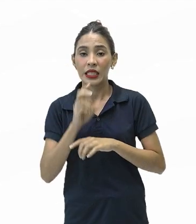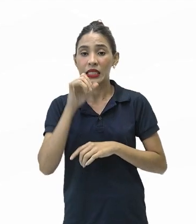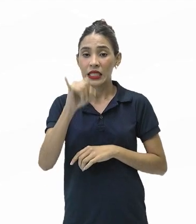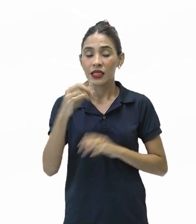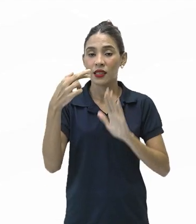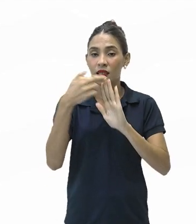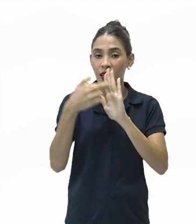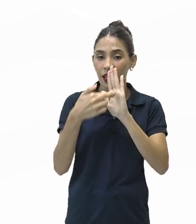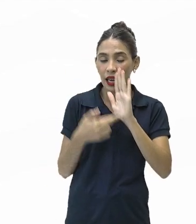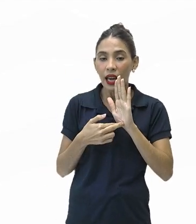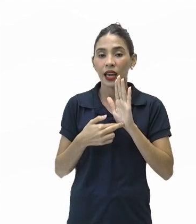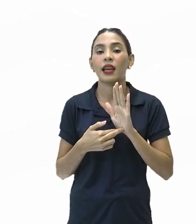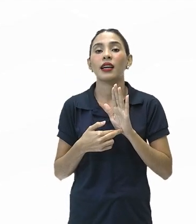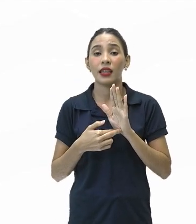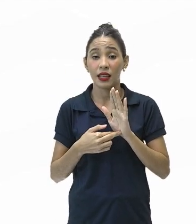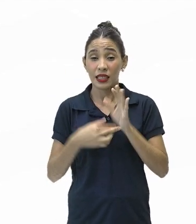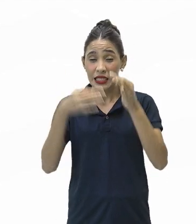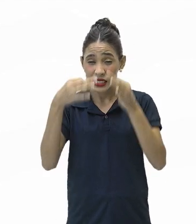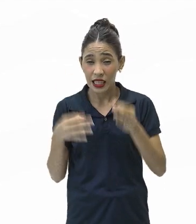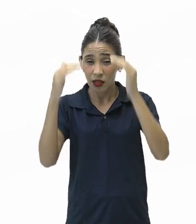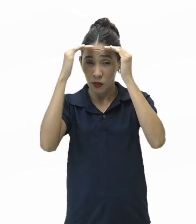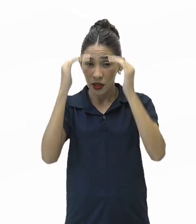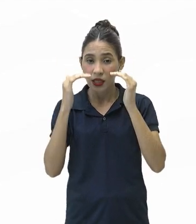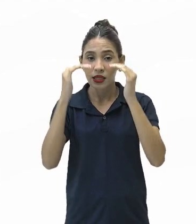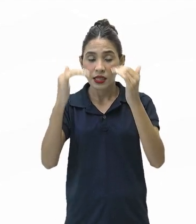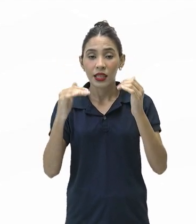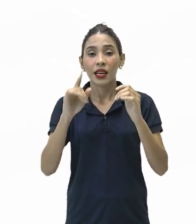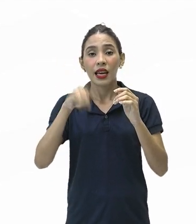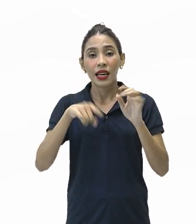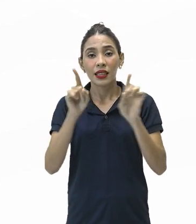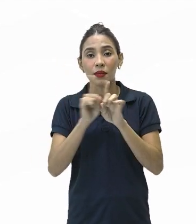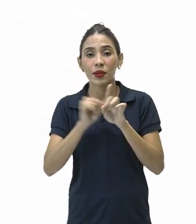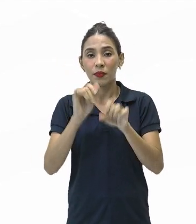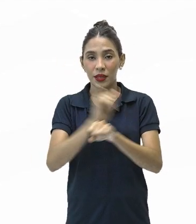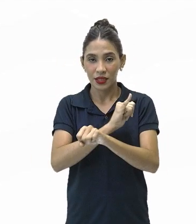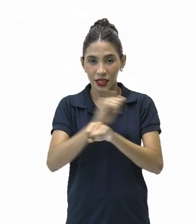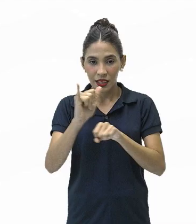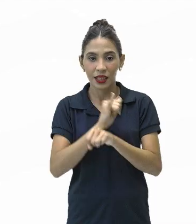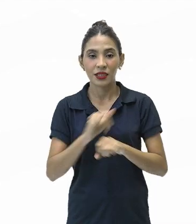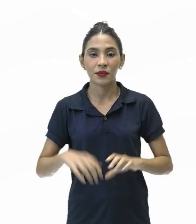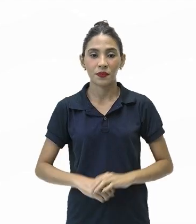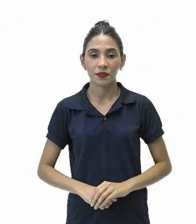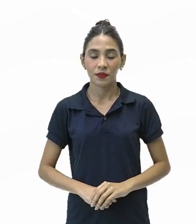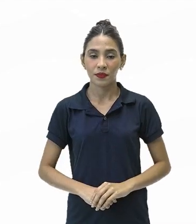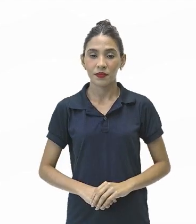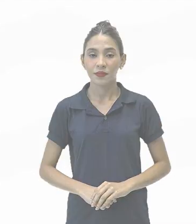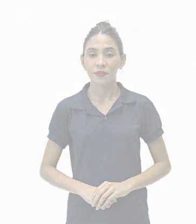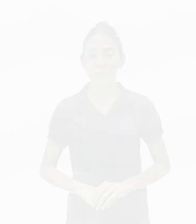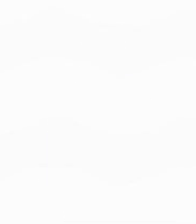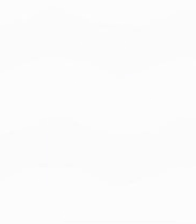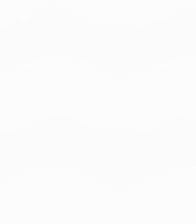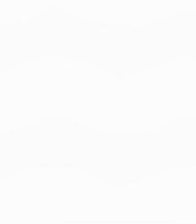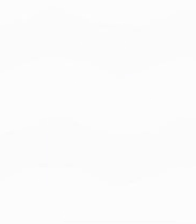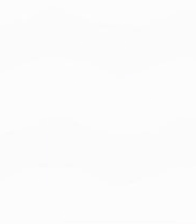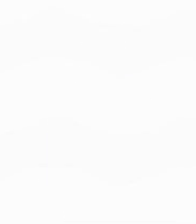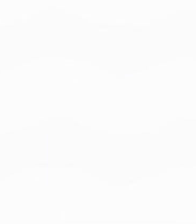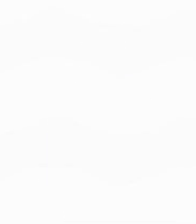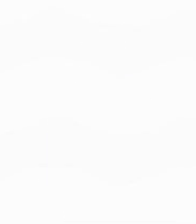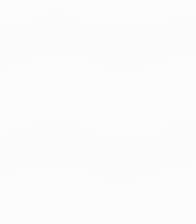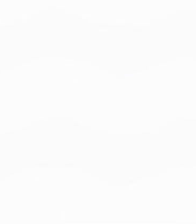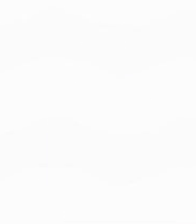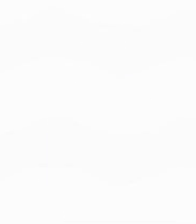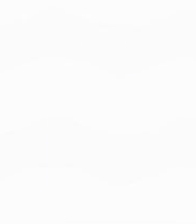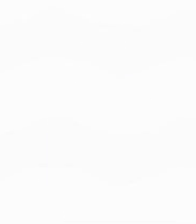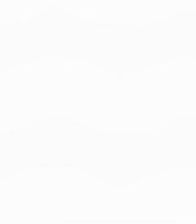Florestal estão sendo cumpridas. E ela é uma ferramenta high-tech, né? a serviço da preservação.